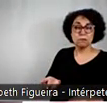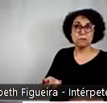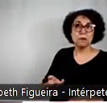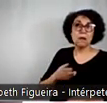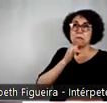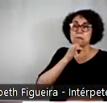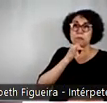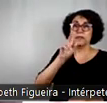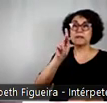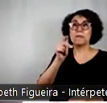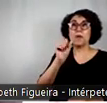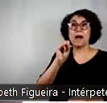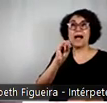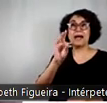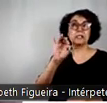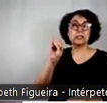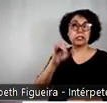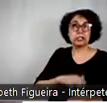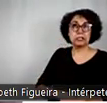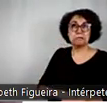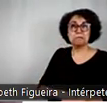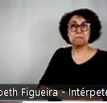E da América, algum país do Caribe